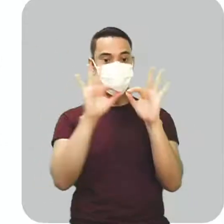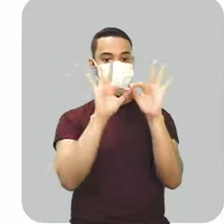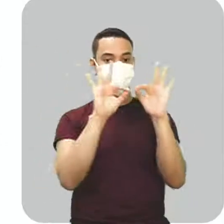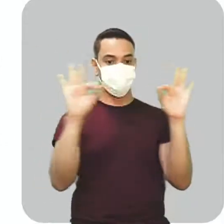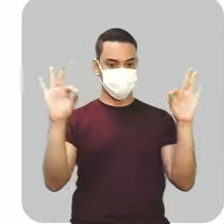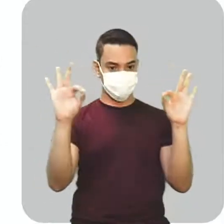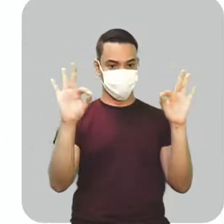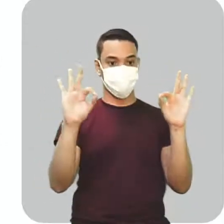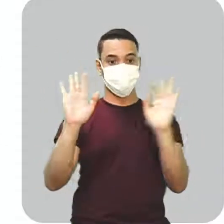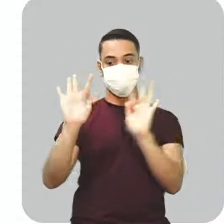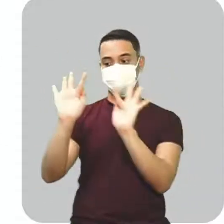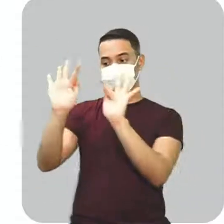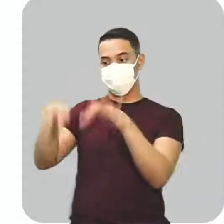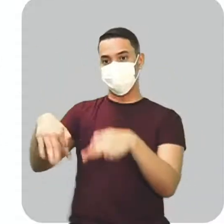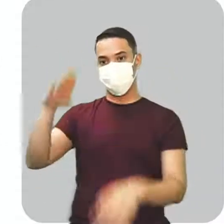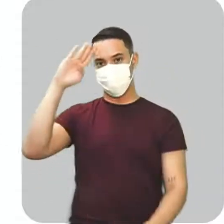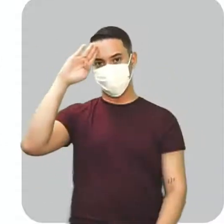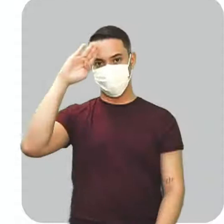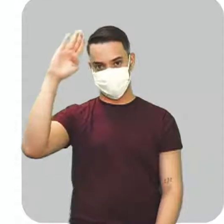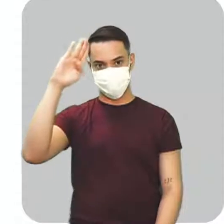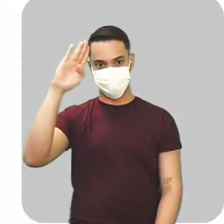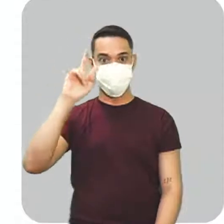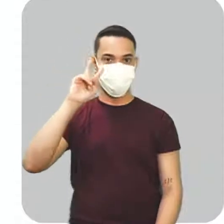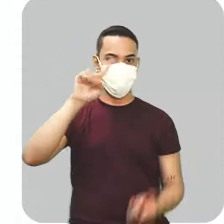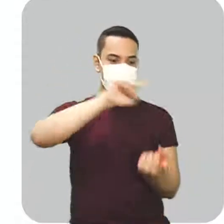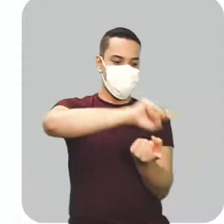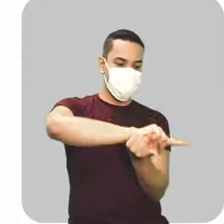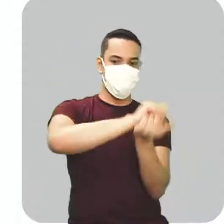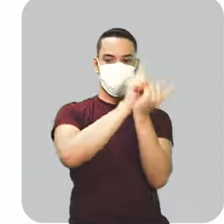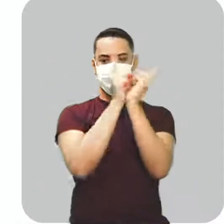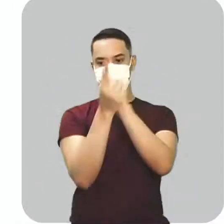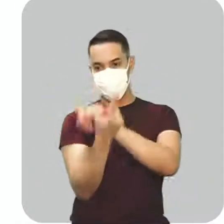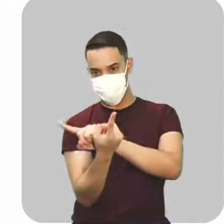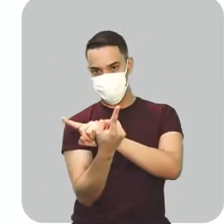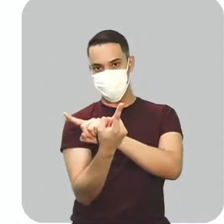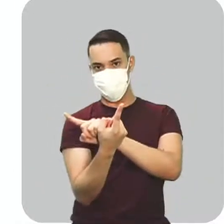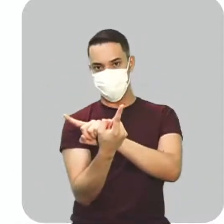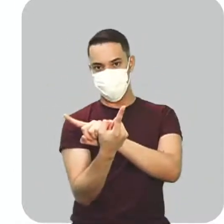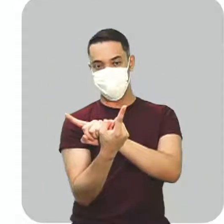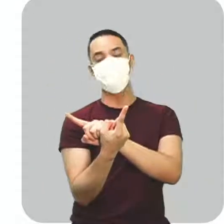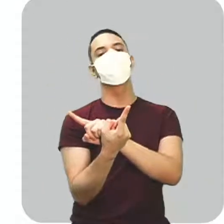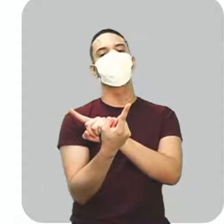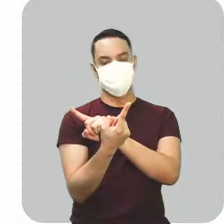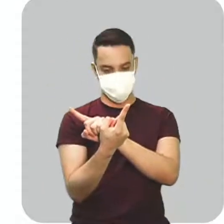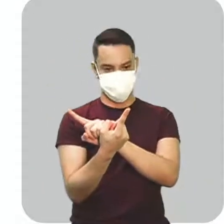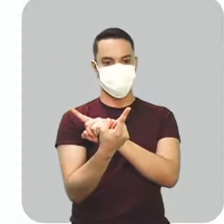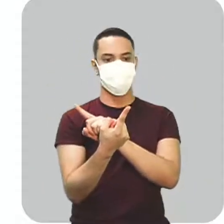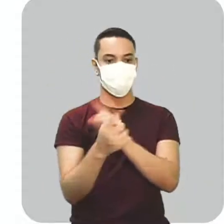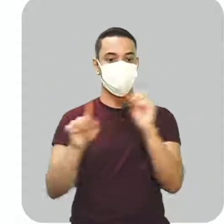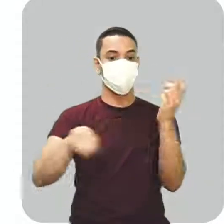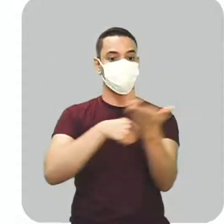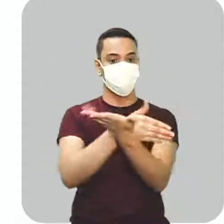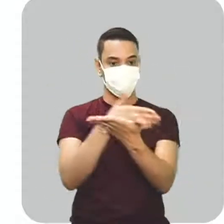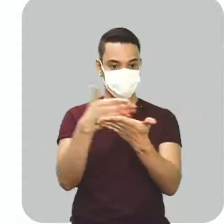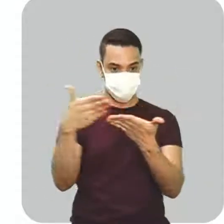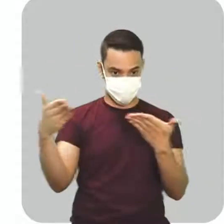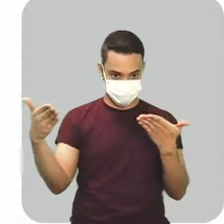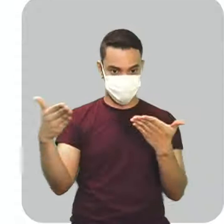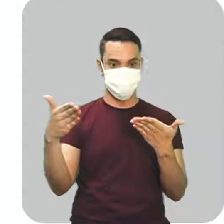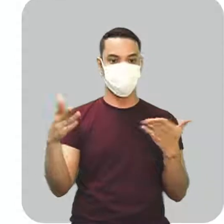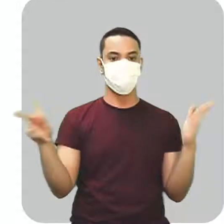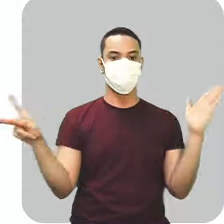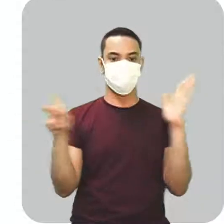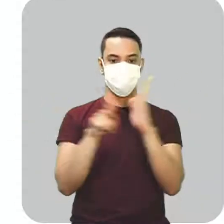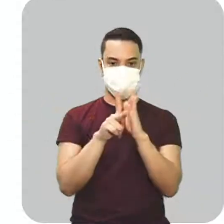oração principal. Viu só que houve uma inversão aí? Uma troca de lugares? Então, começou pela oração subordinada,